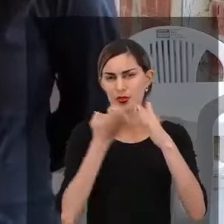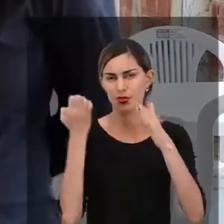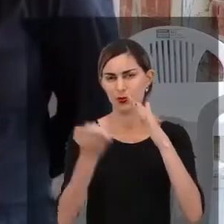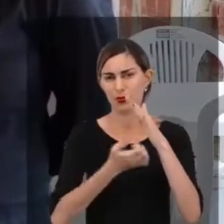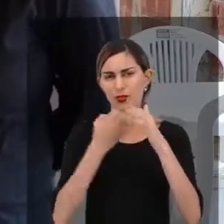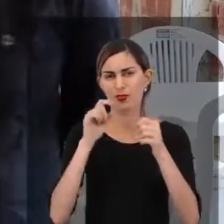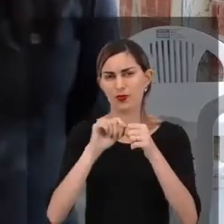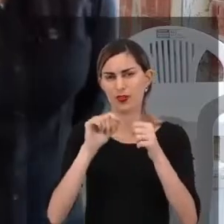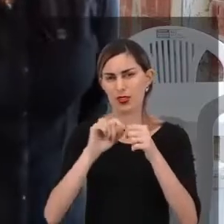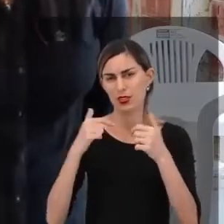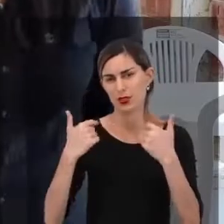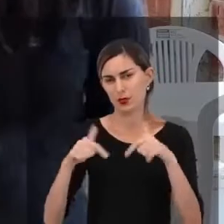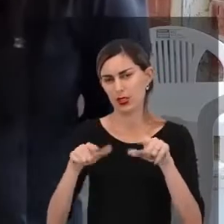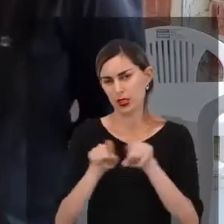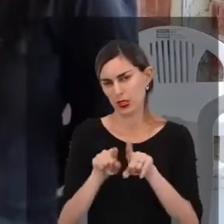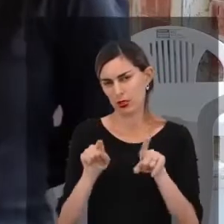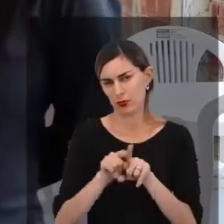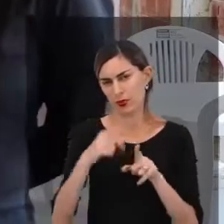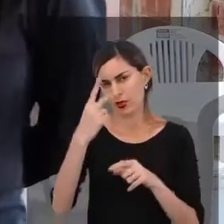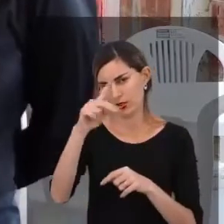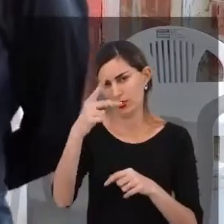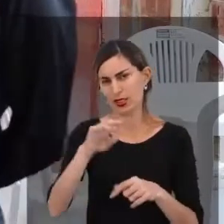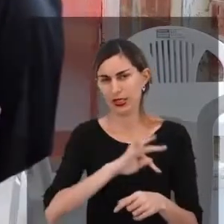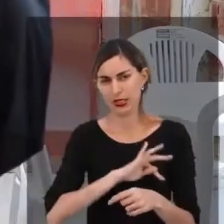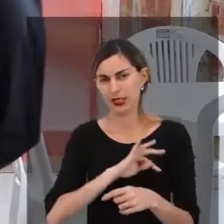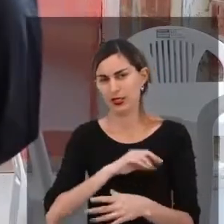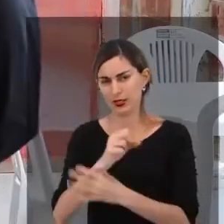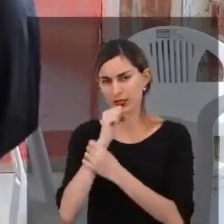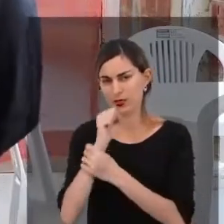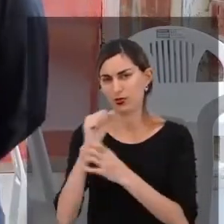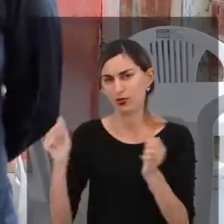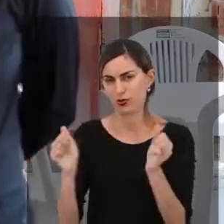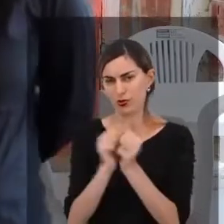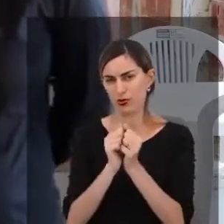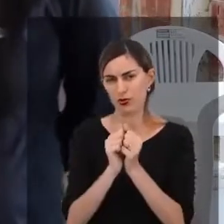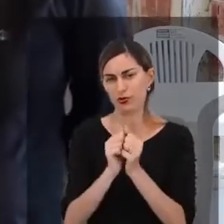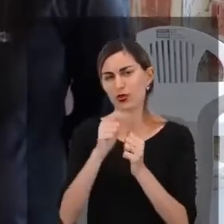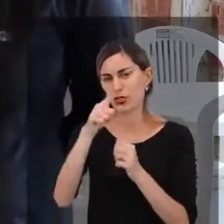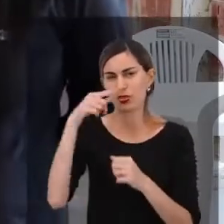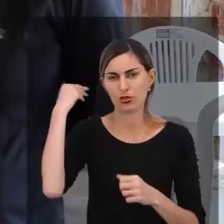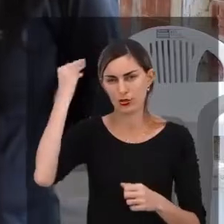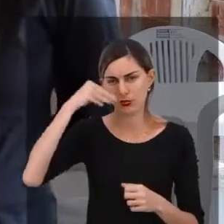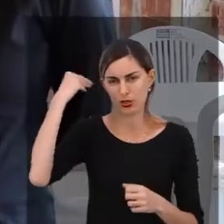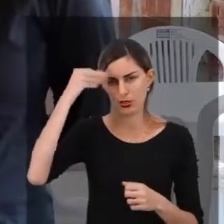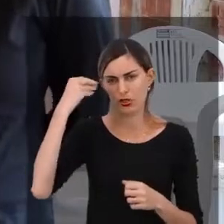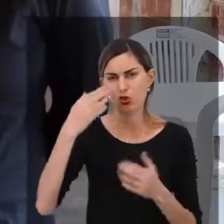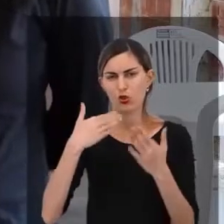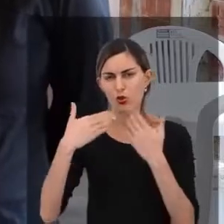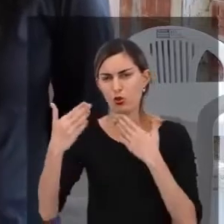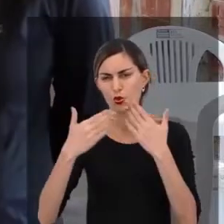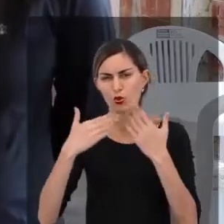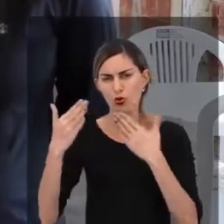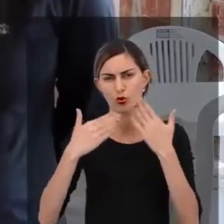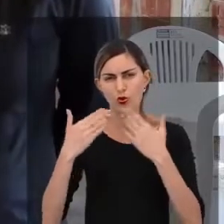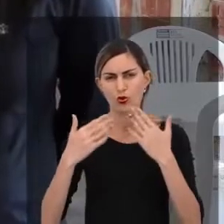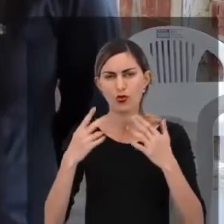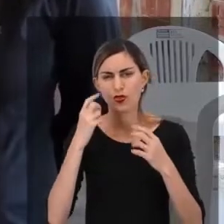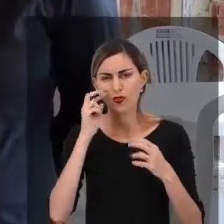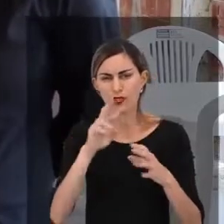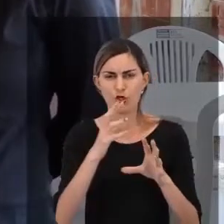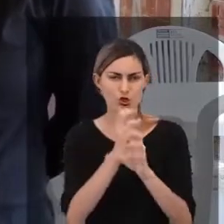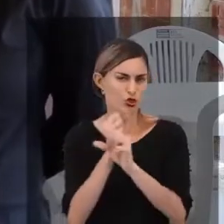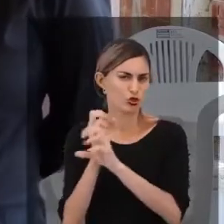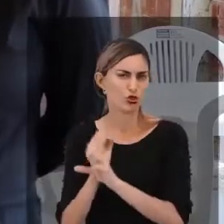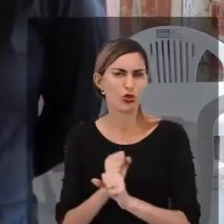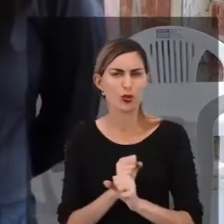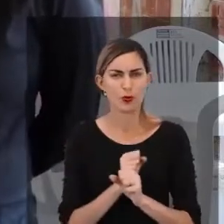da empresa em fazer essa matéria, mas também ao técnico de segurança, a técnica que está aqui conosco, que tem essa experiência, que conversou um pouco conosco